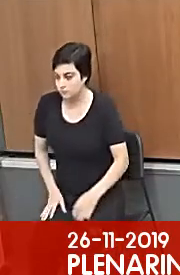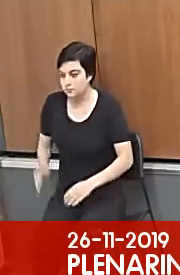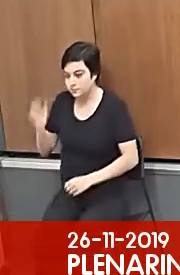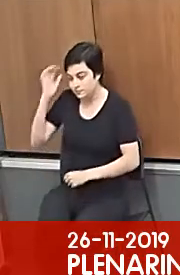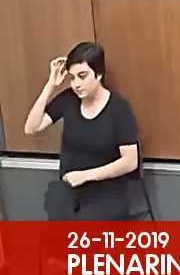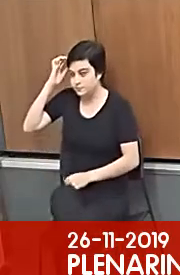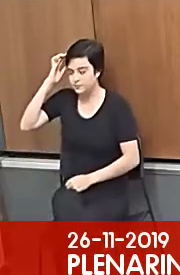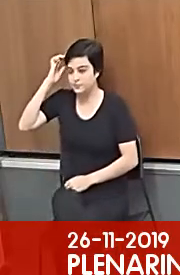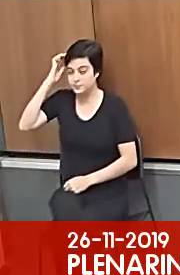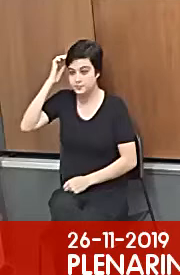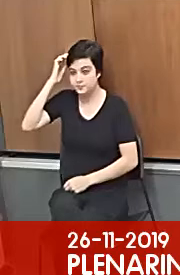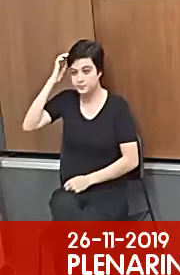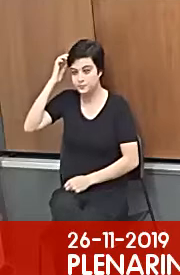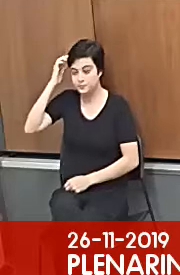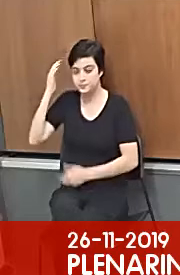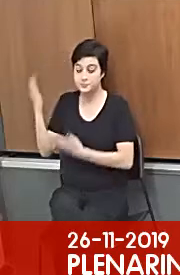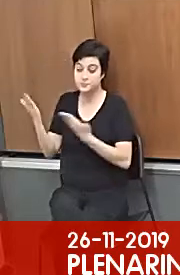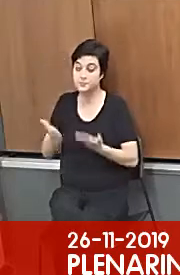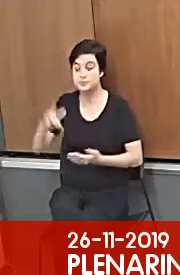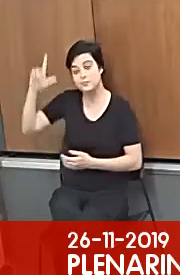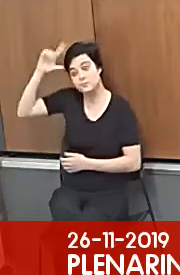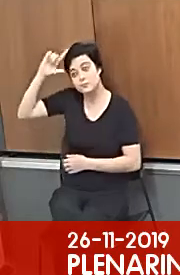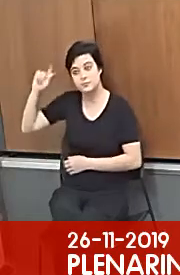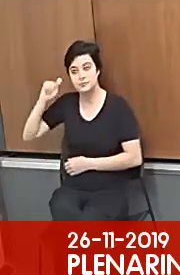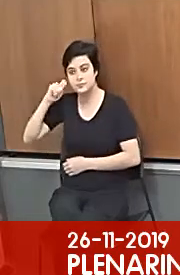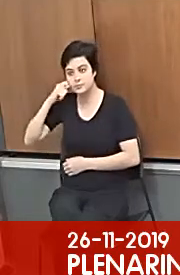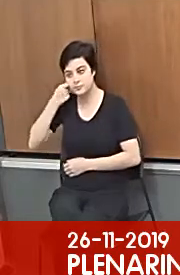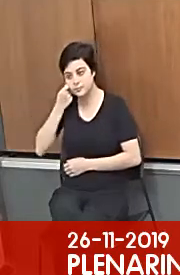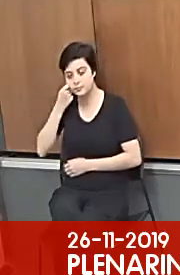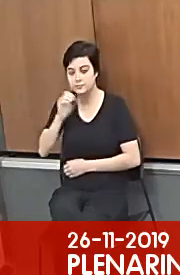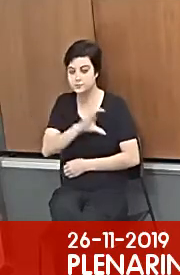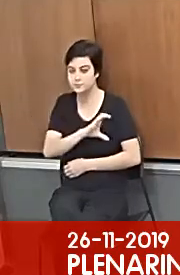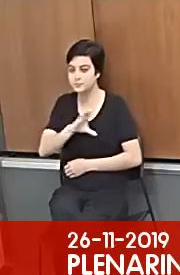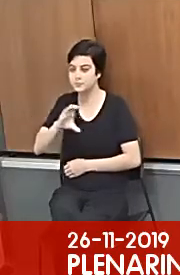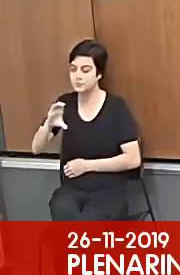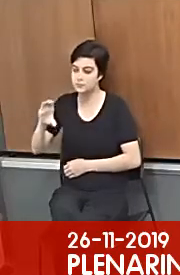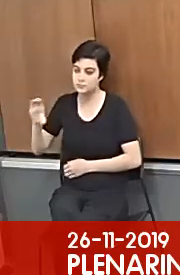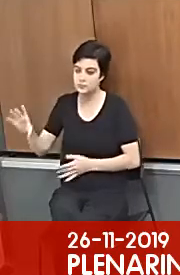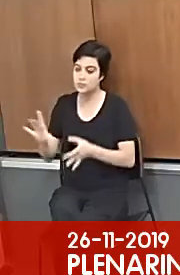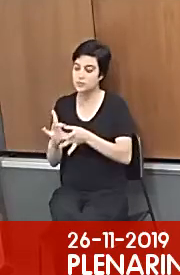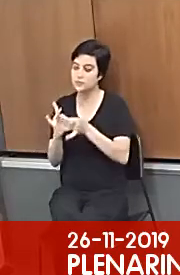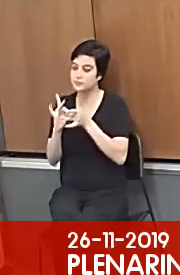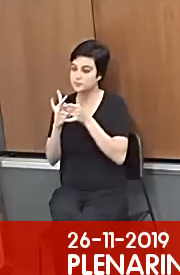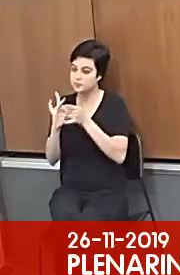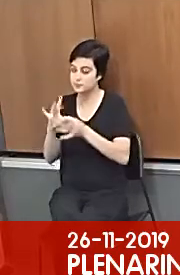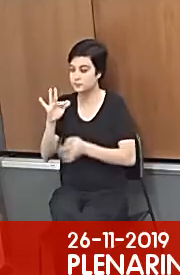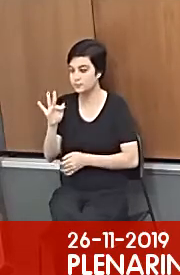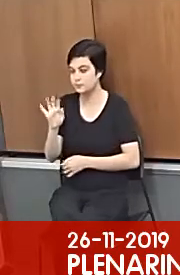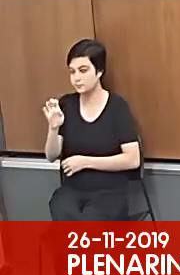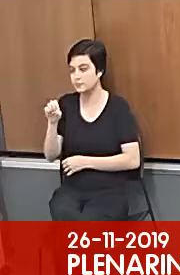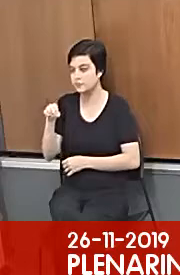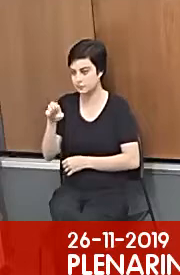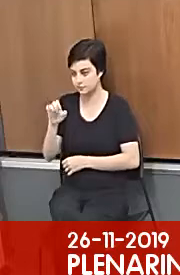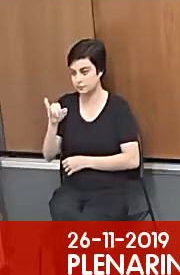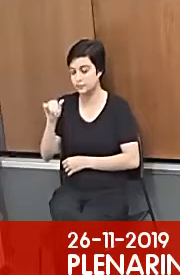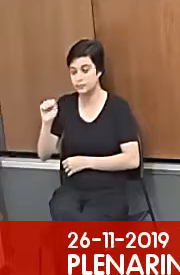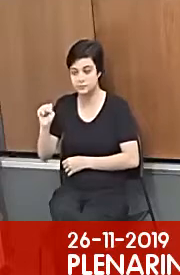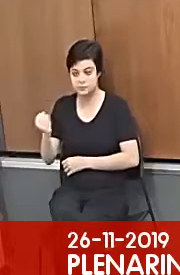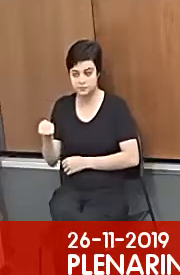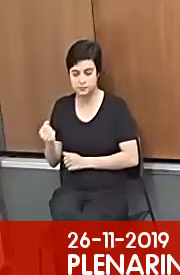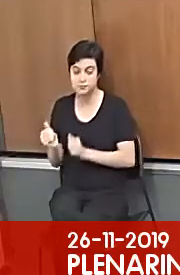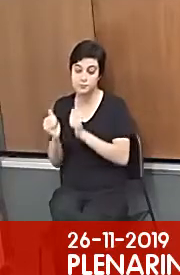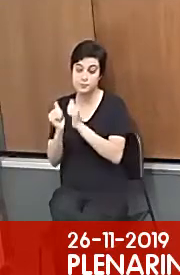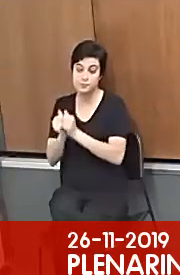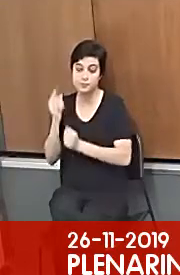Cristiane Monteiro Drummond, coordenadora social da Federação Nacional de Educação e Integração dos